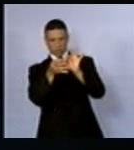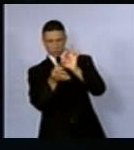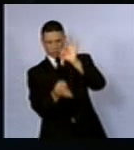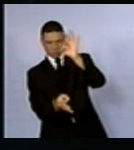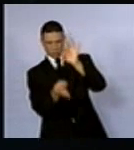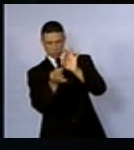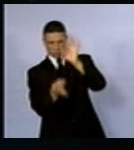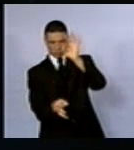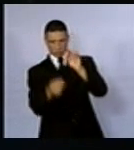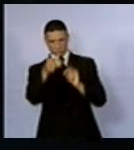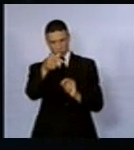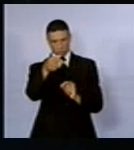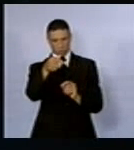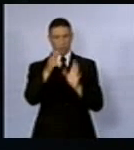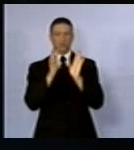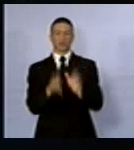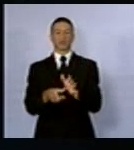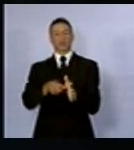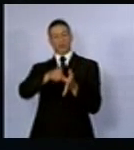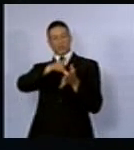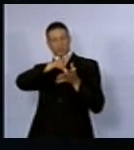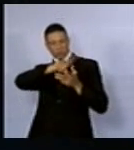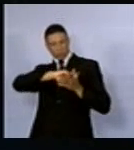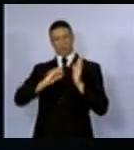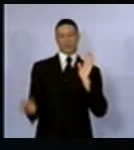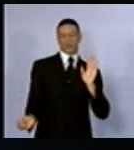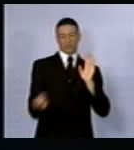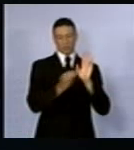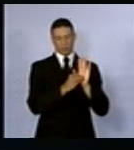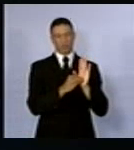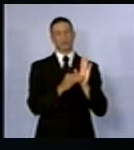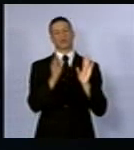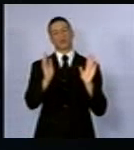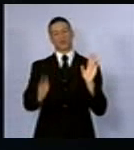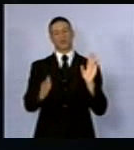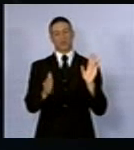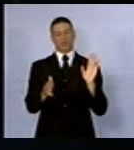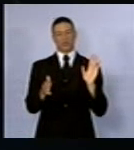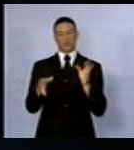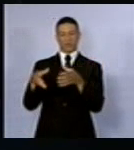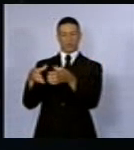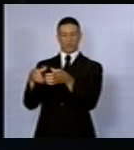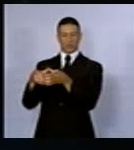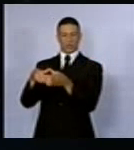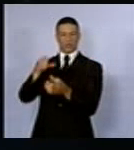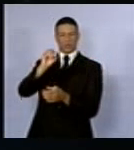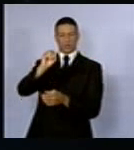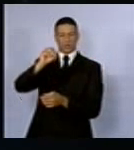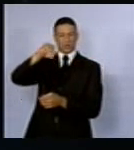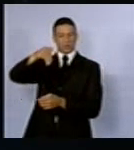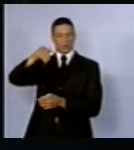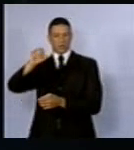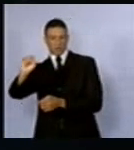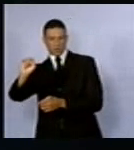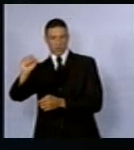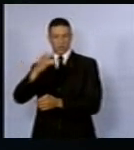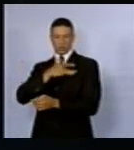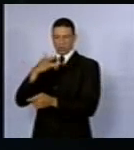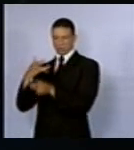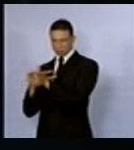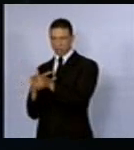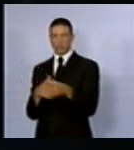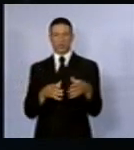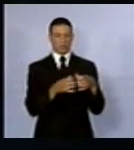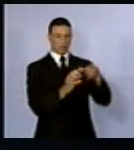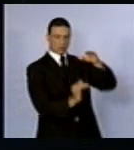E tudo isso foi colocado pela OMS e pelo instituto chamado ICNIRP,